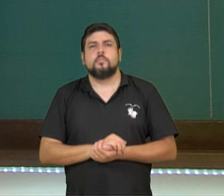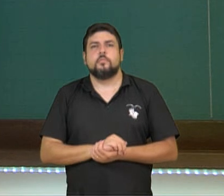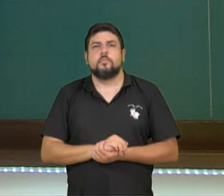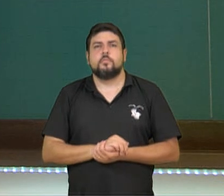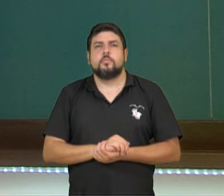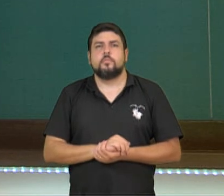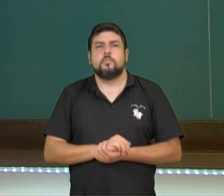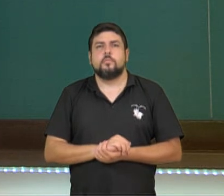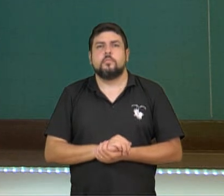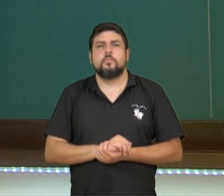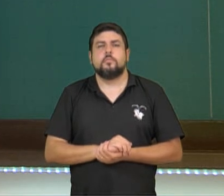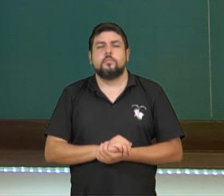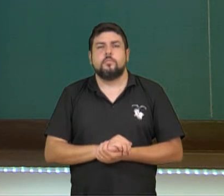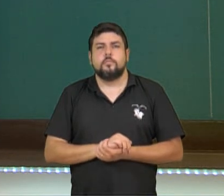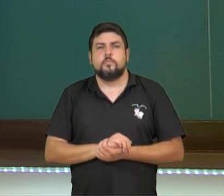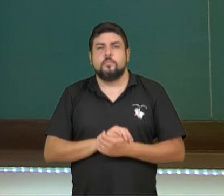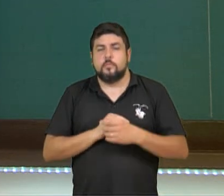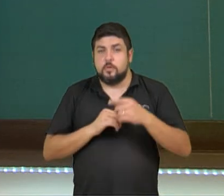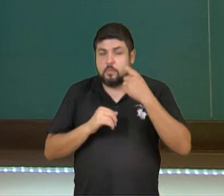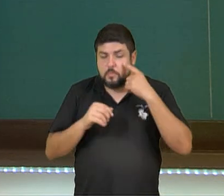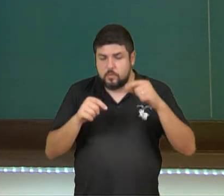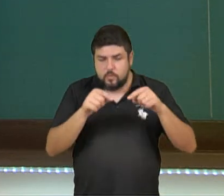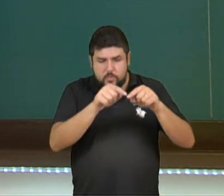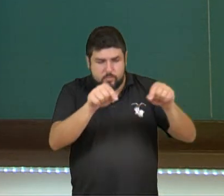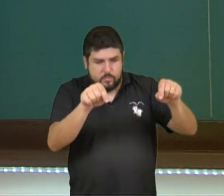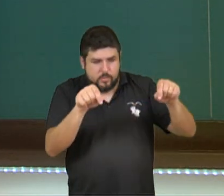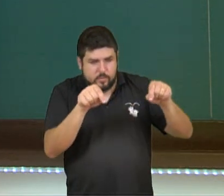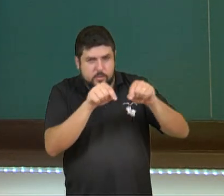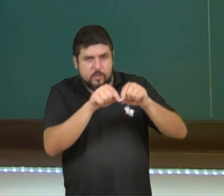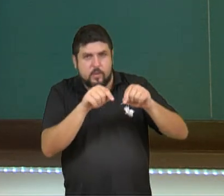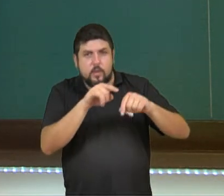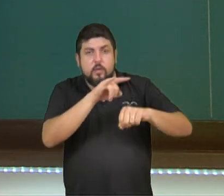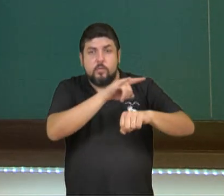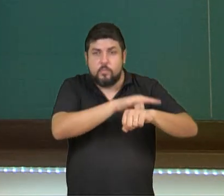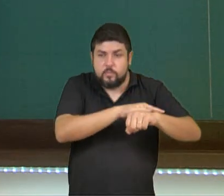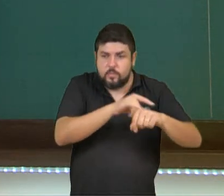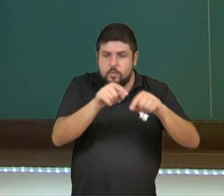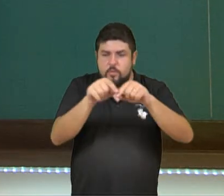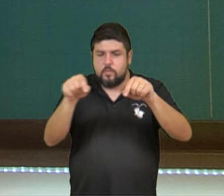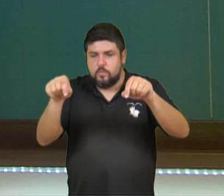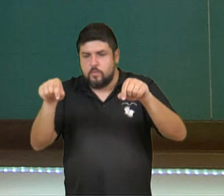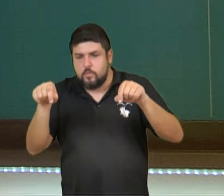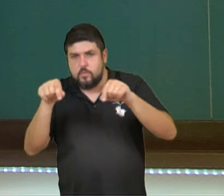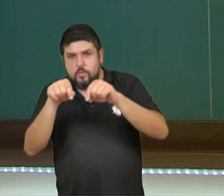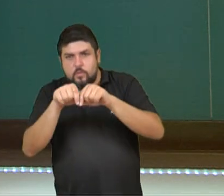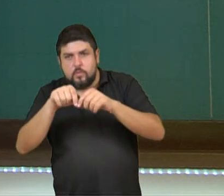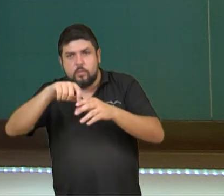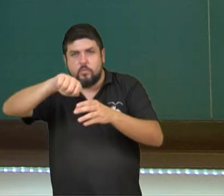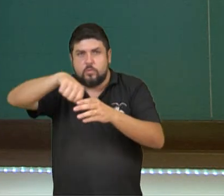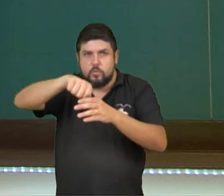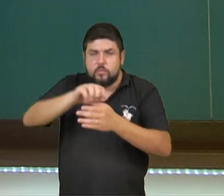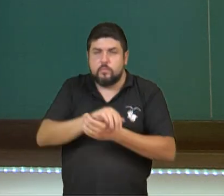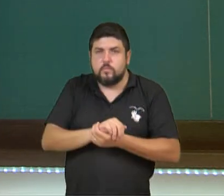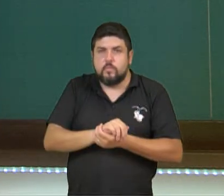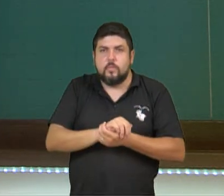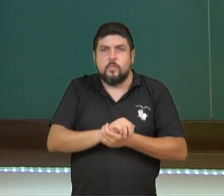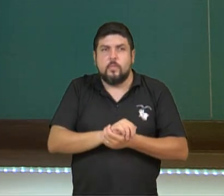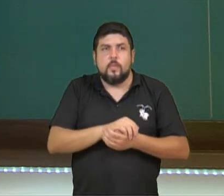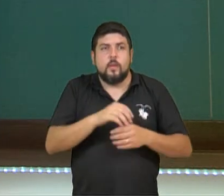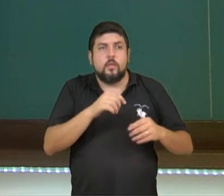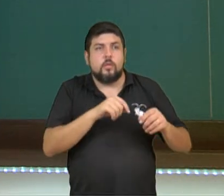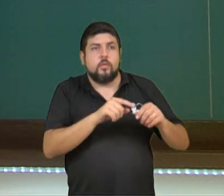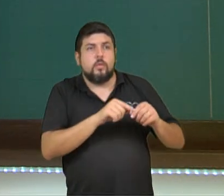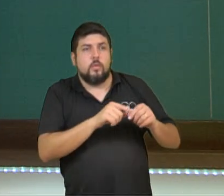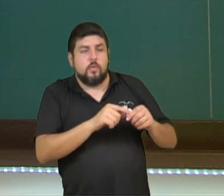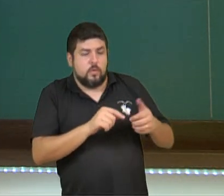Olha aqui, eu tenho banheiro, tenho a cozinha, tenho o quarto e tenho a sala. Aqui mede 10, o lado da cozinha, A, o lado do